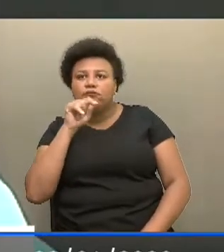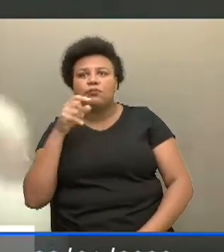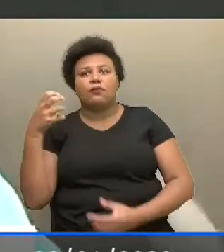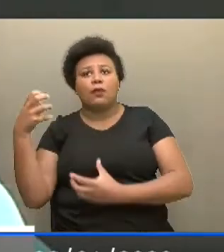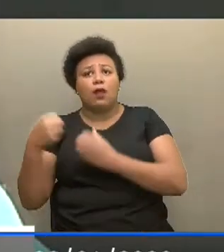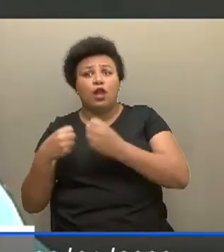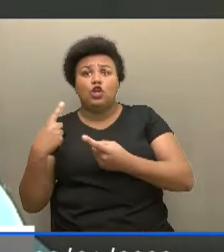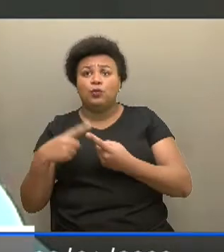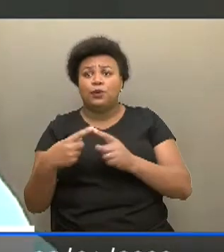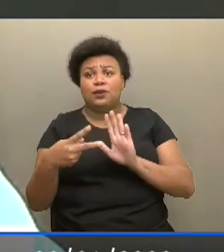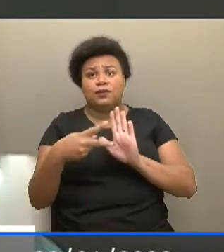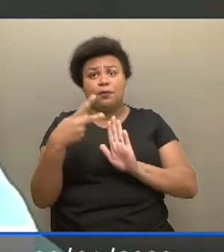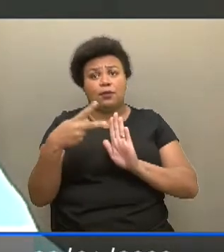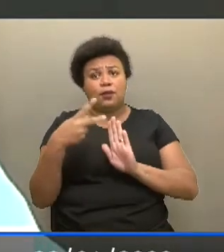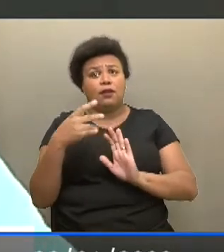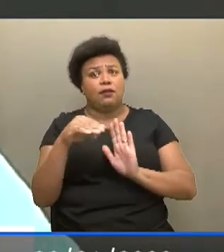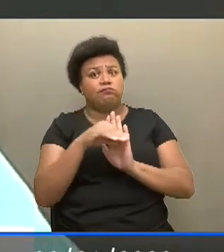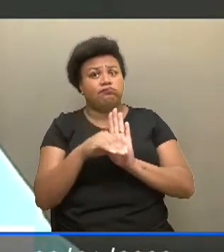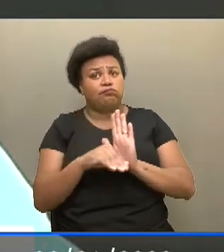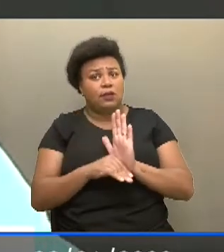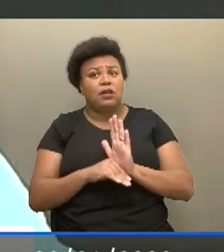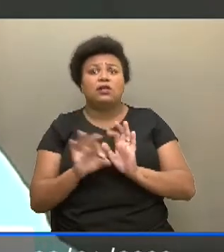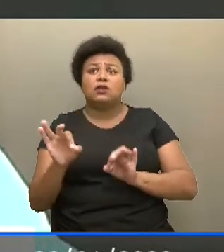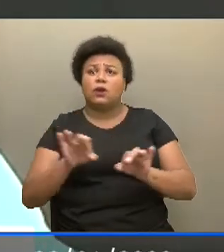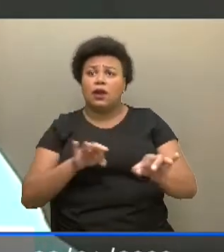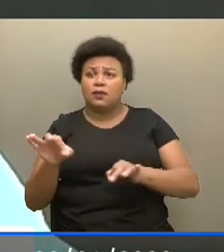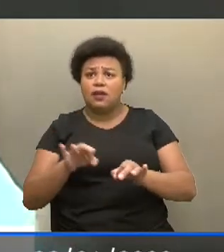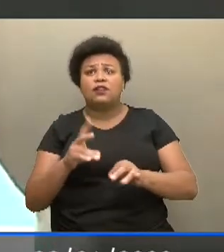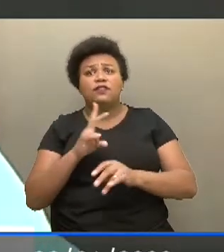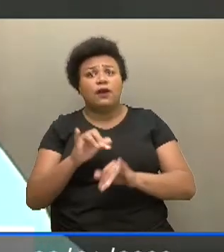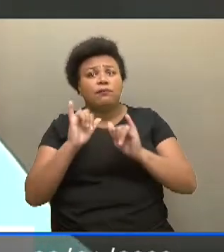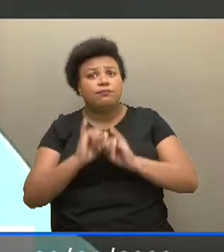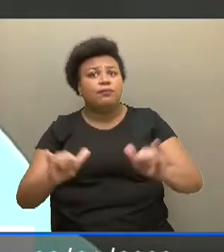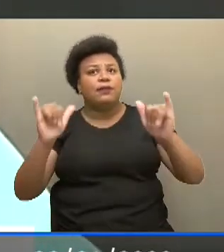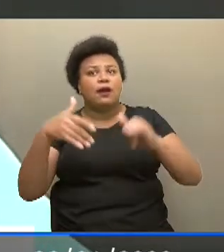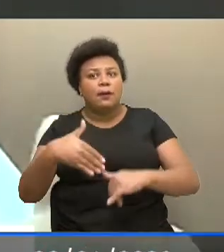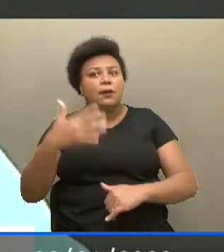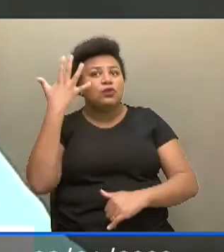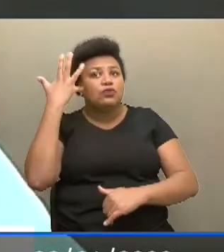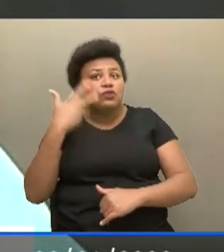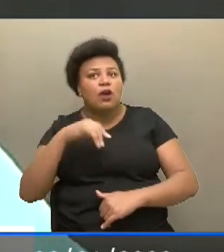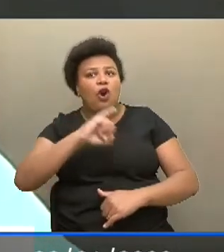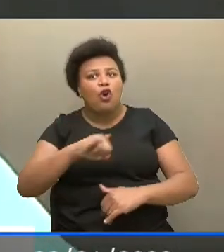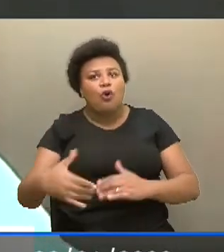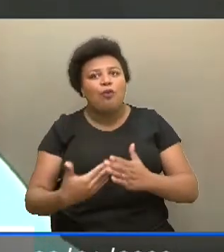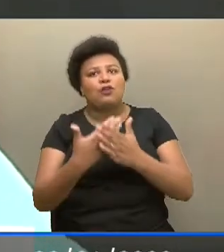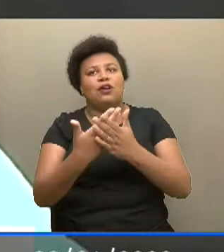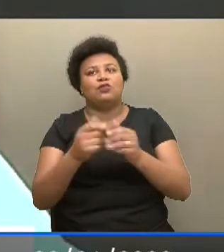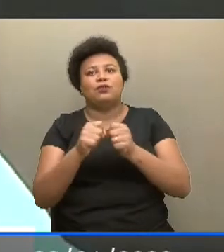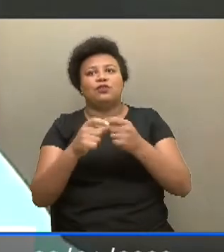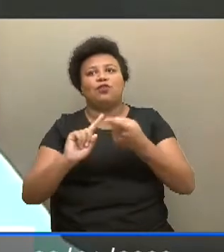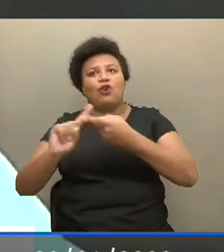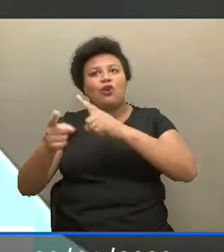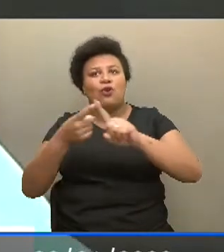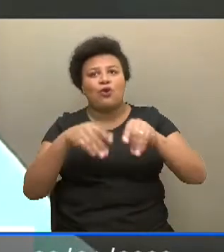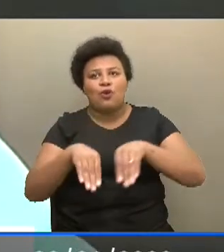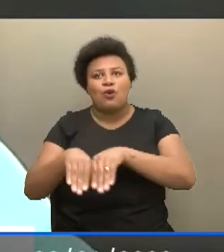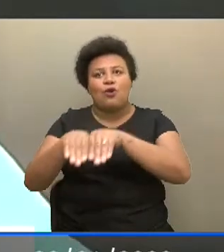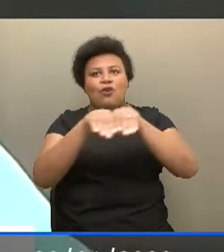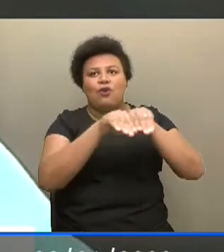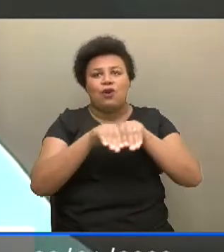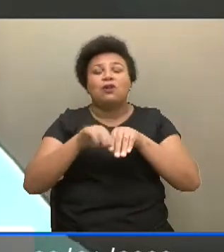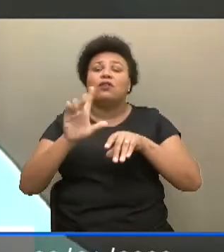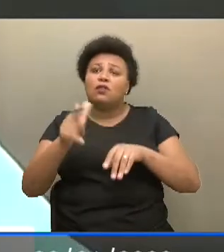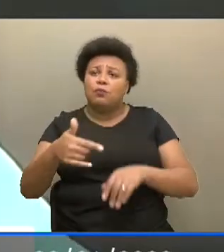está sendo elaborada, gestada, né, e vai sair nos próximos dias, então é uma oportunidade para a gente fazer o nivelamento. E depois os setores,